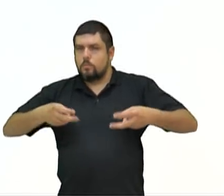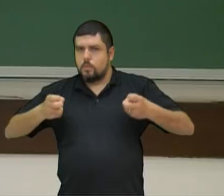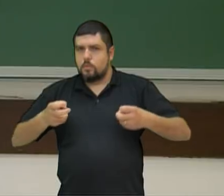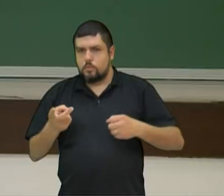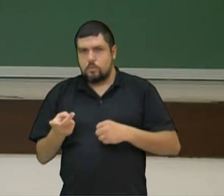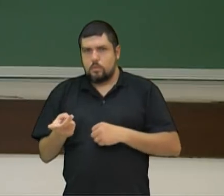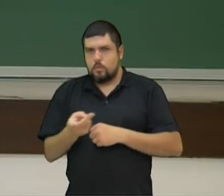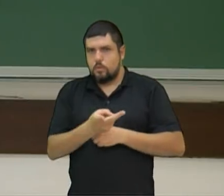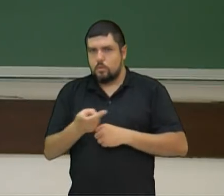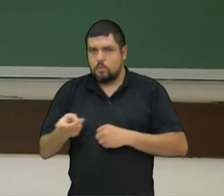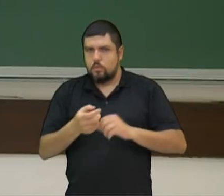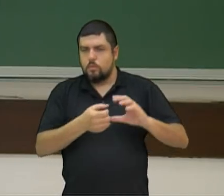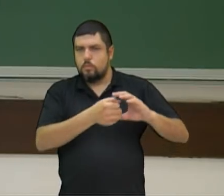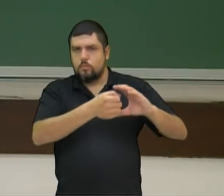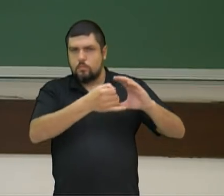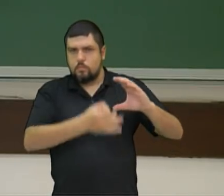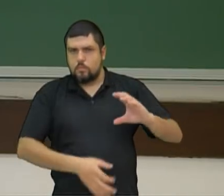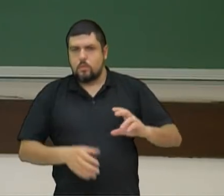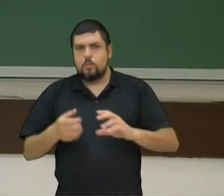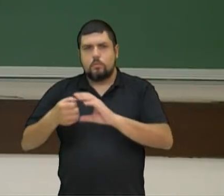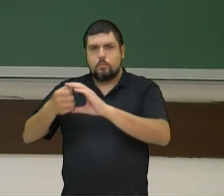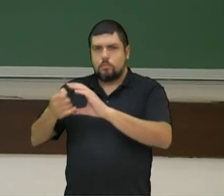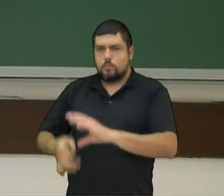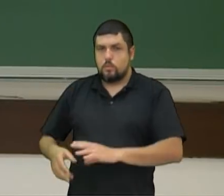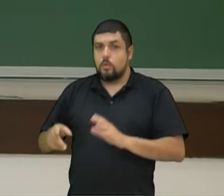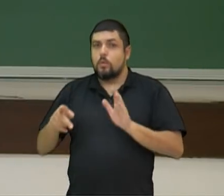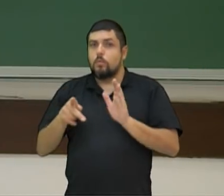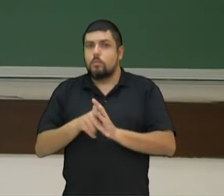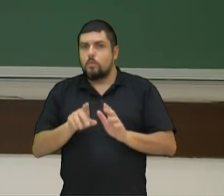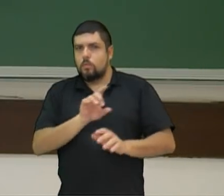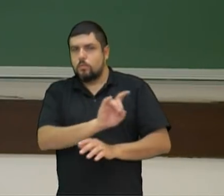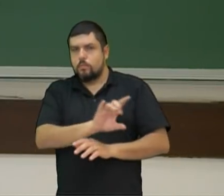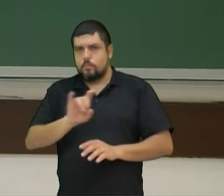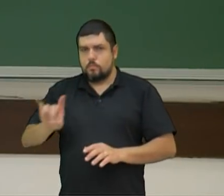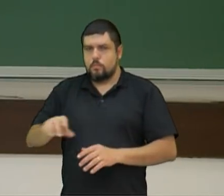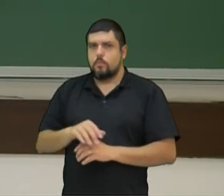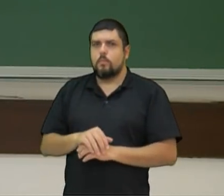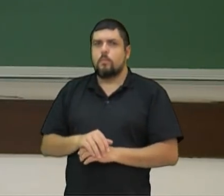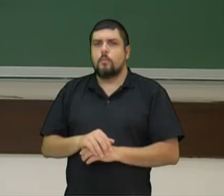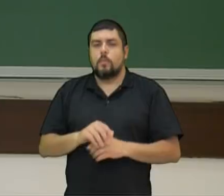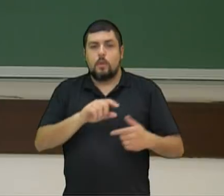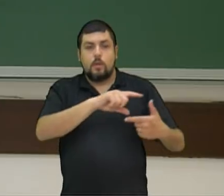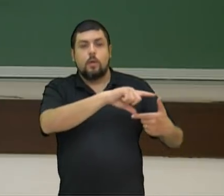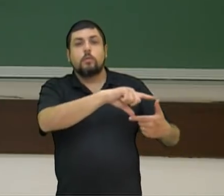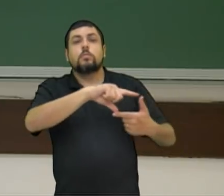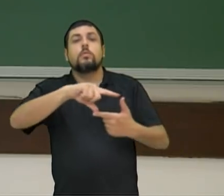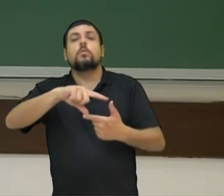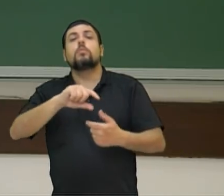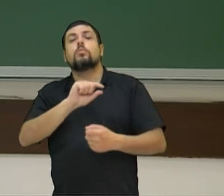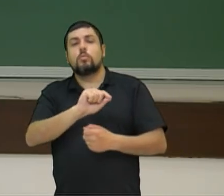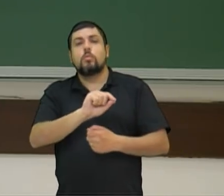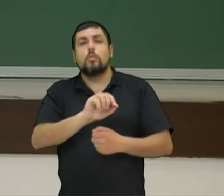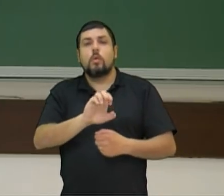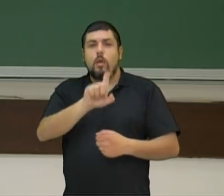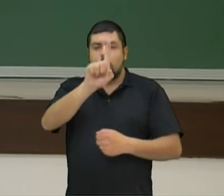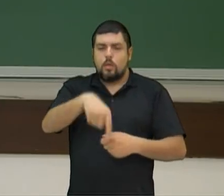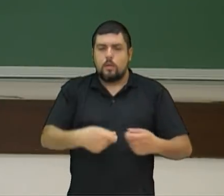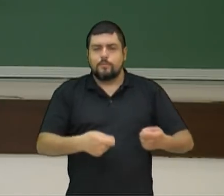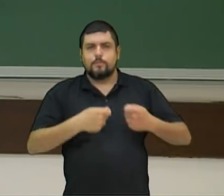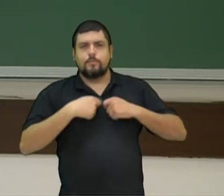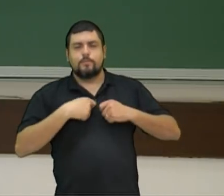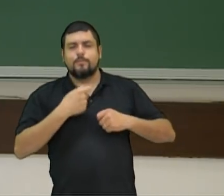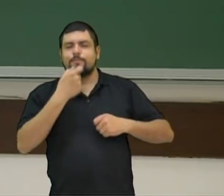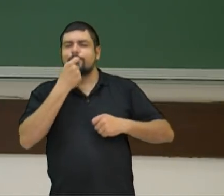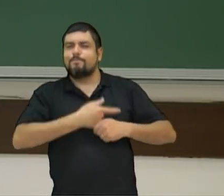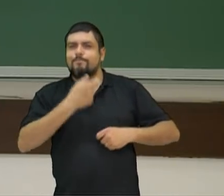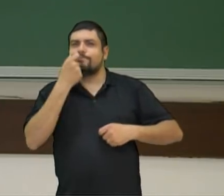características, né? A tirinha, ela é um texto que é criado para produzir o humor no leitor, né? A gente